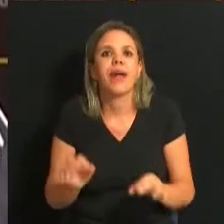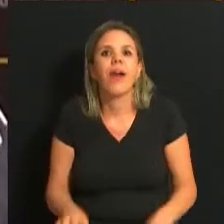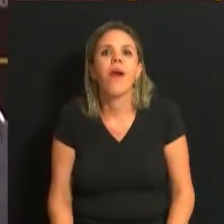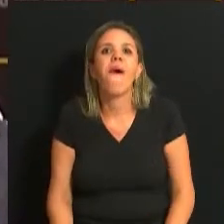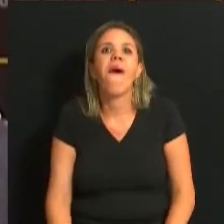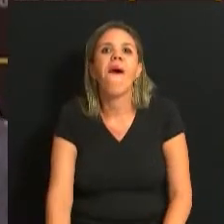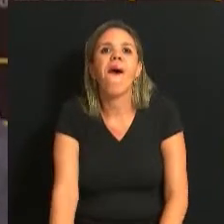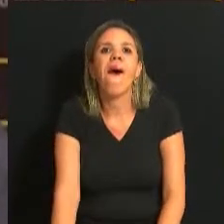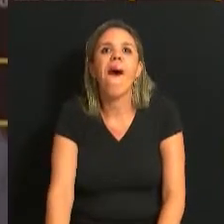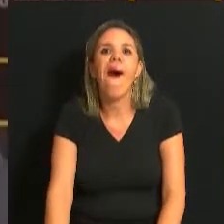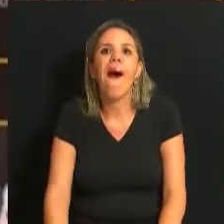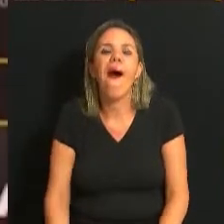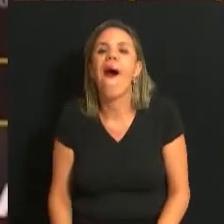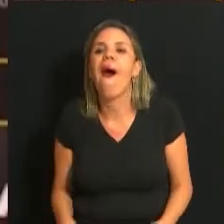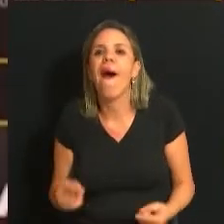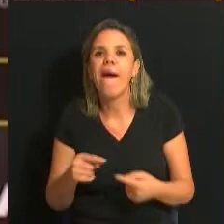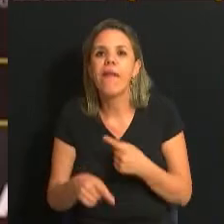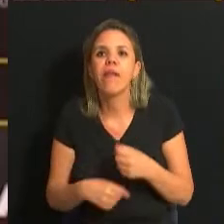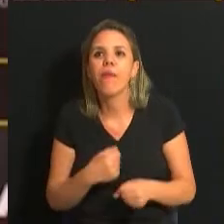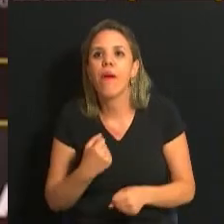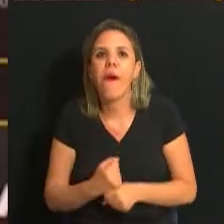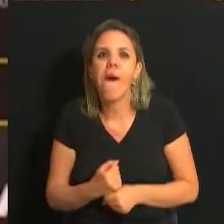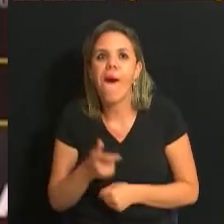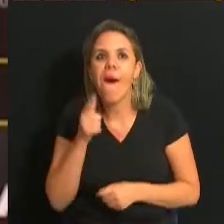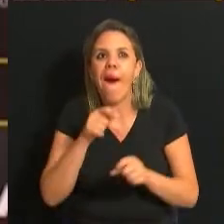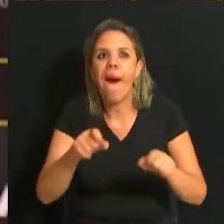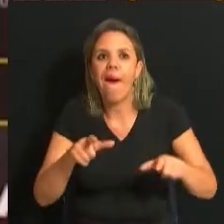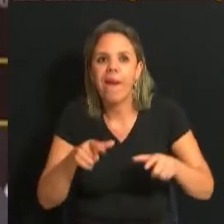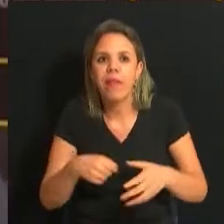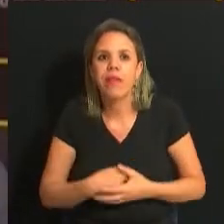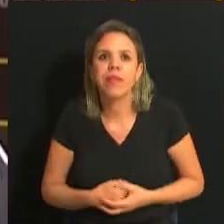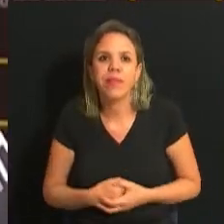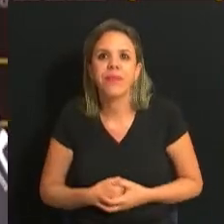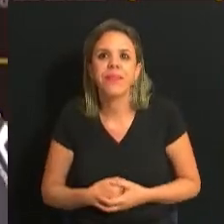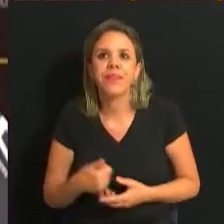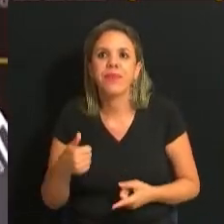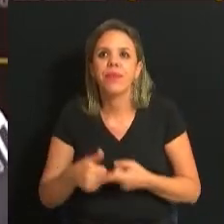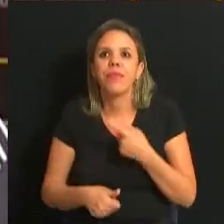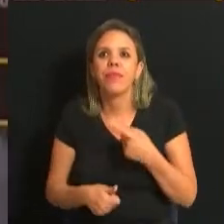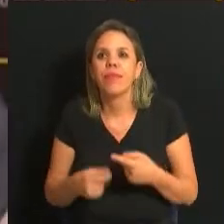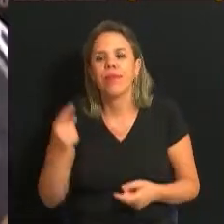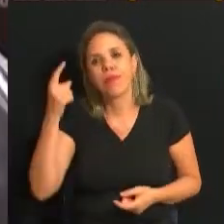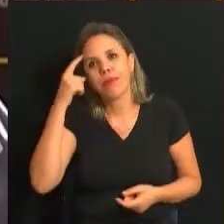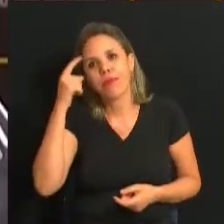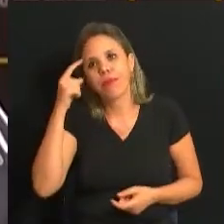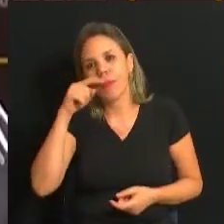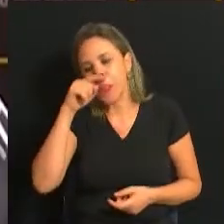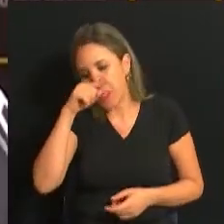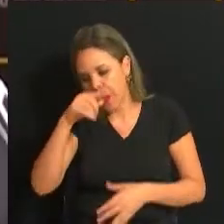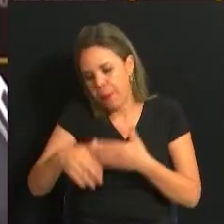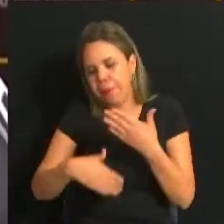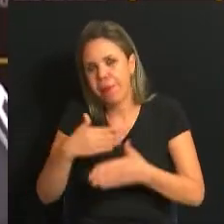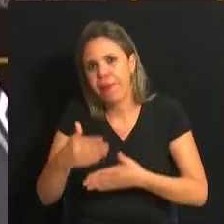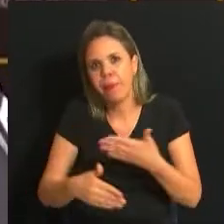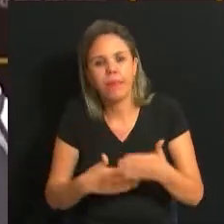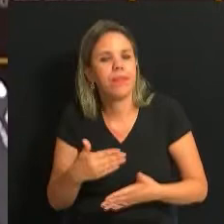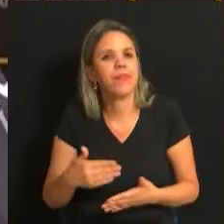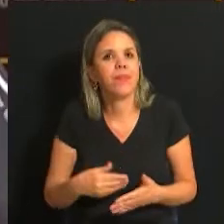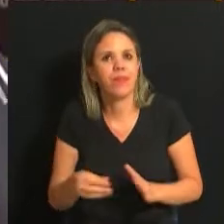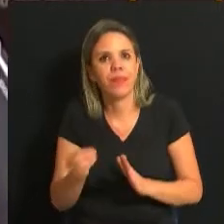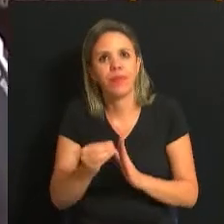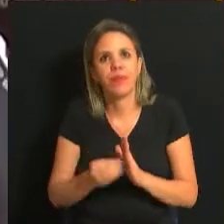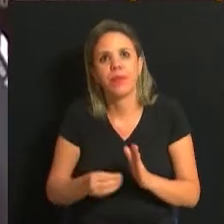qual o objetivo de vocês esse ano? Conquistar títulos? Primeiramente a gente pensa passo a passo, né? Classificação